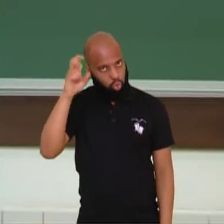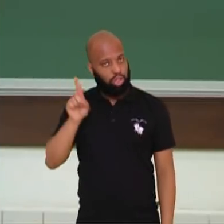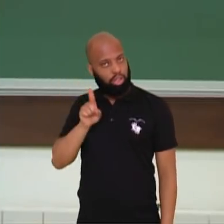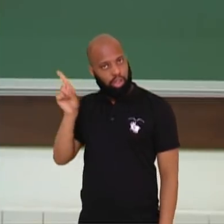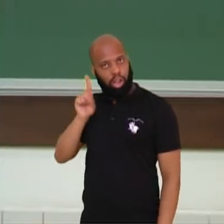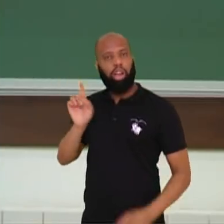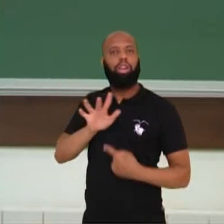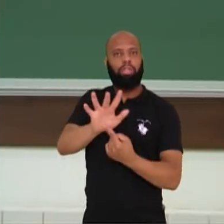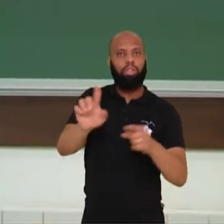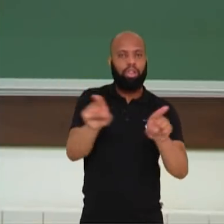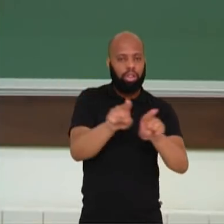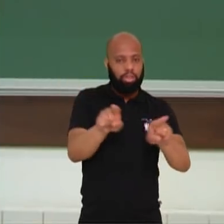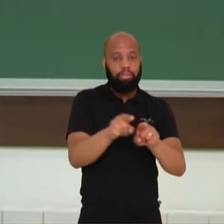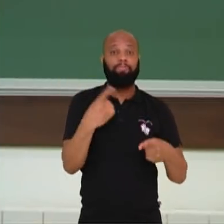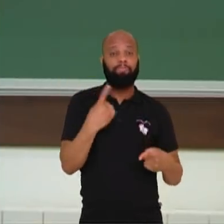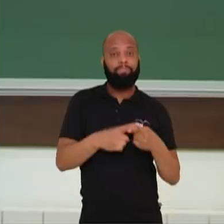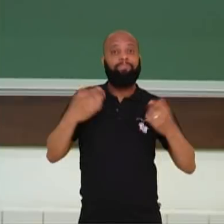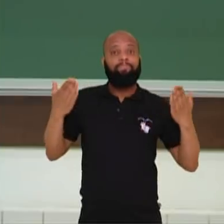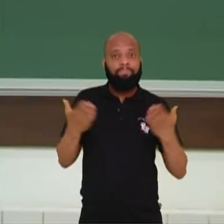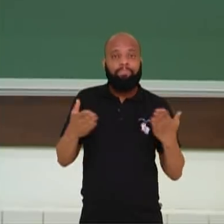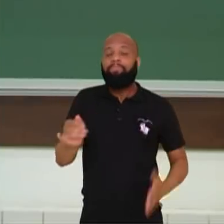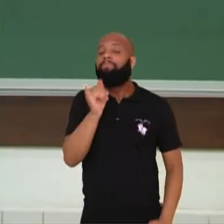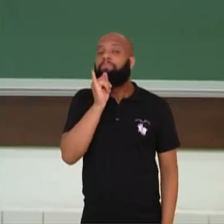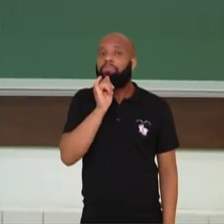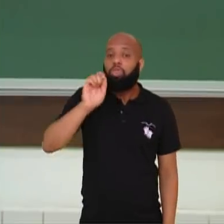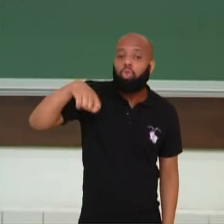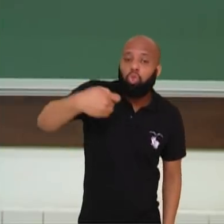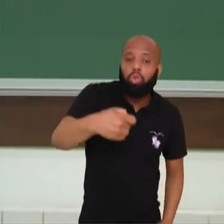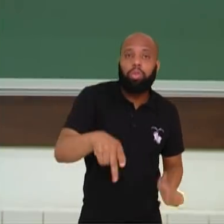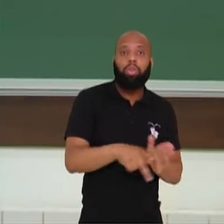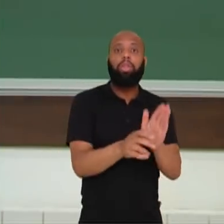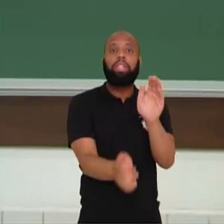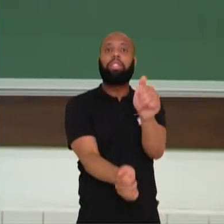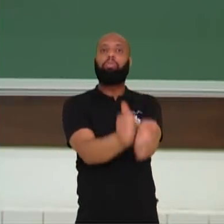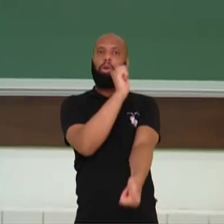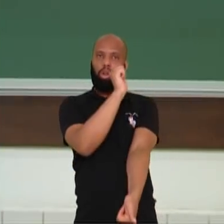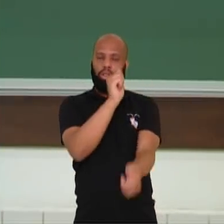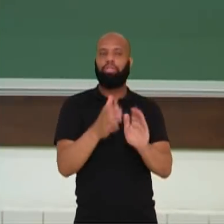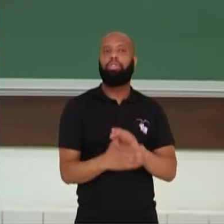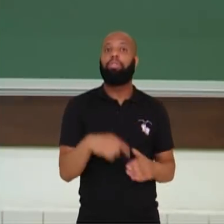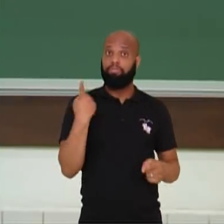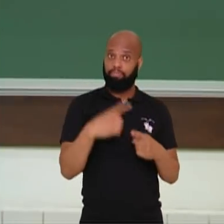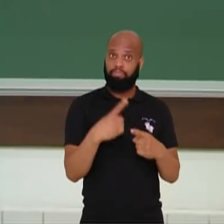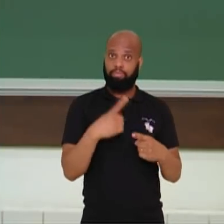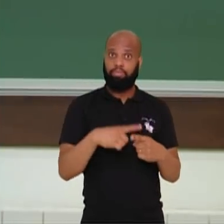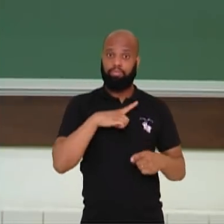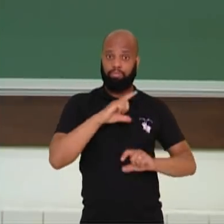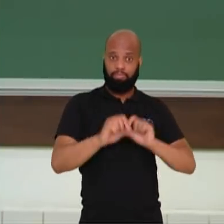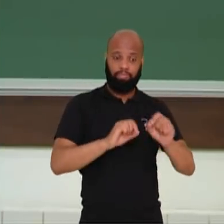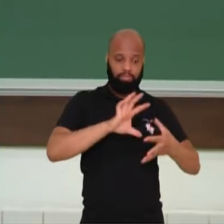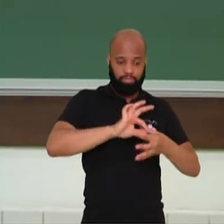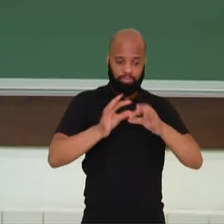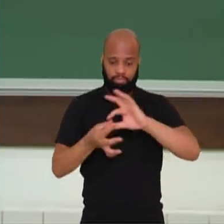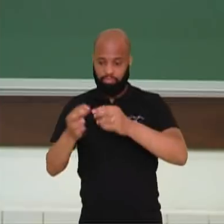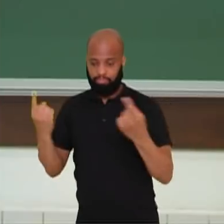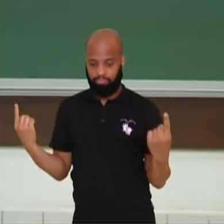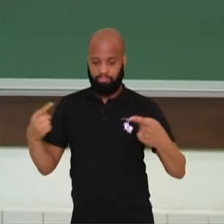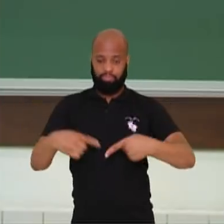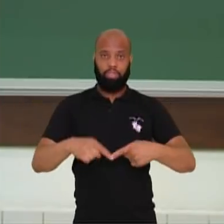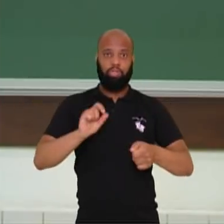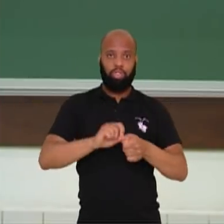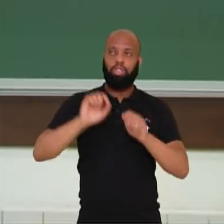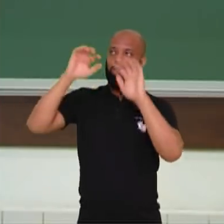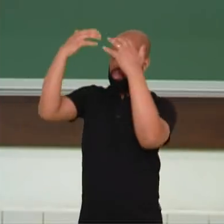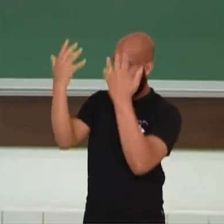bastante expresso, nesse exemplo com relação aos esportes. As Olimpíadas eram feitas em honra a